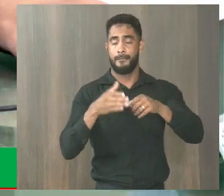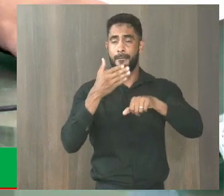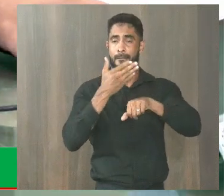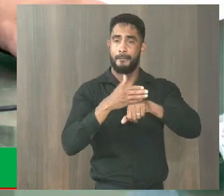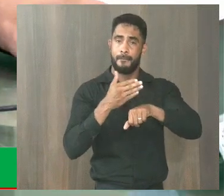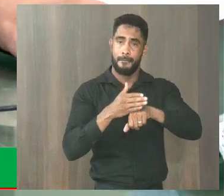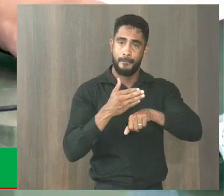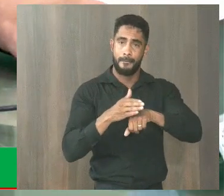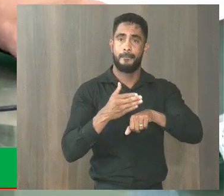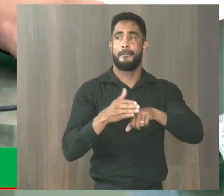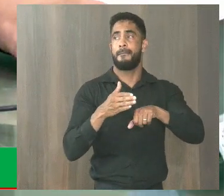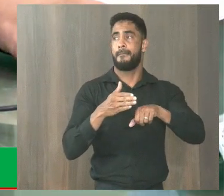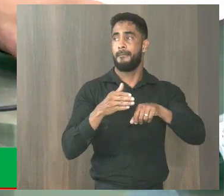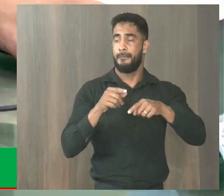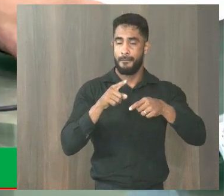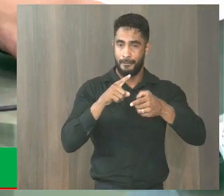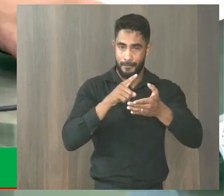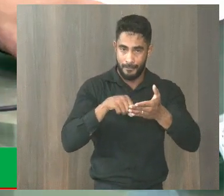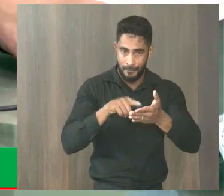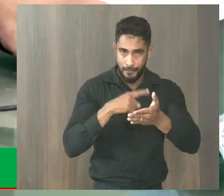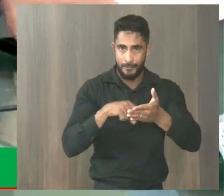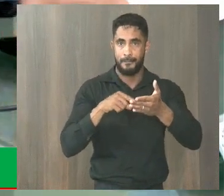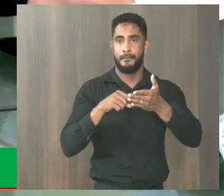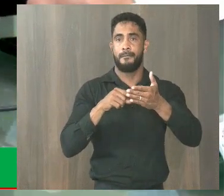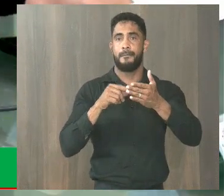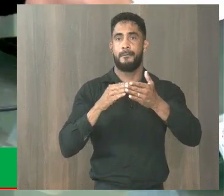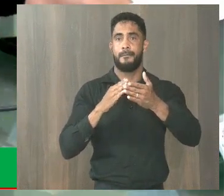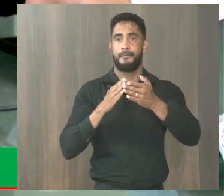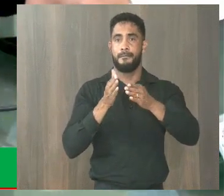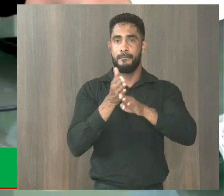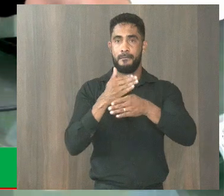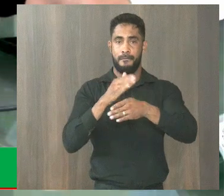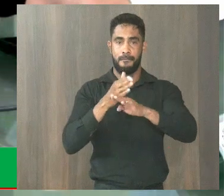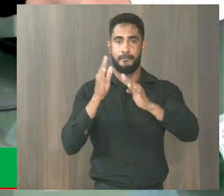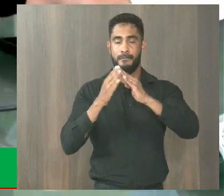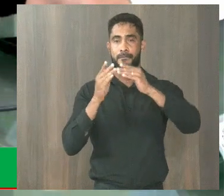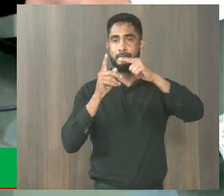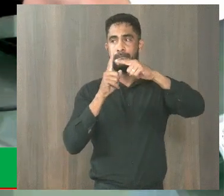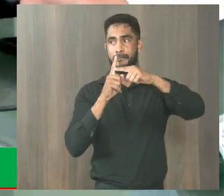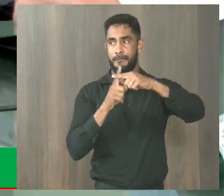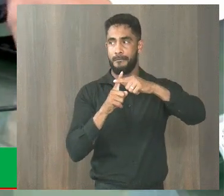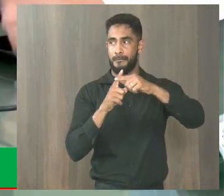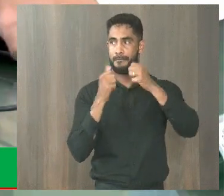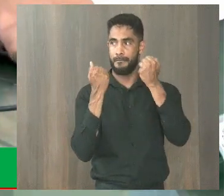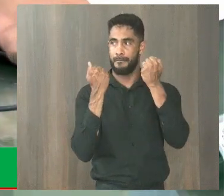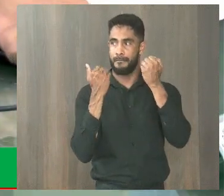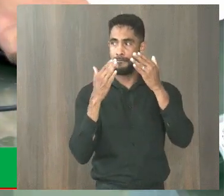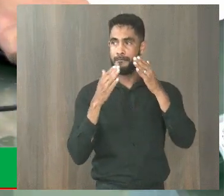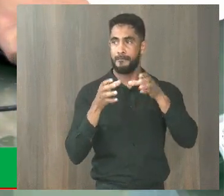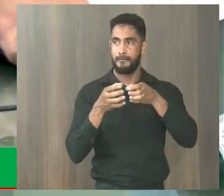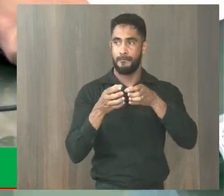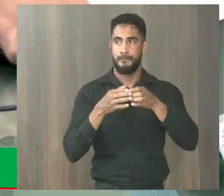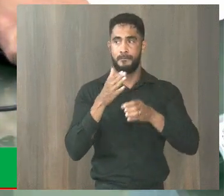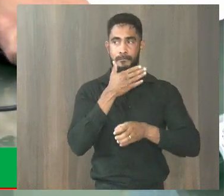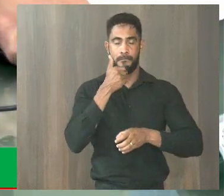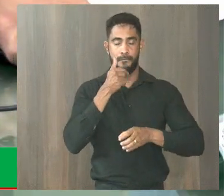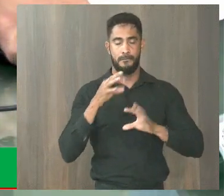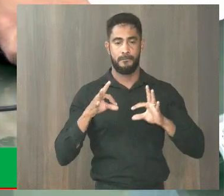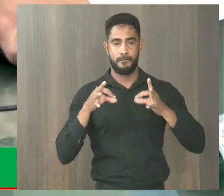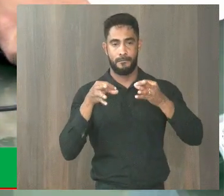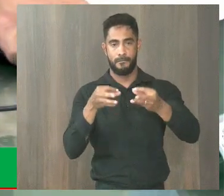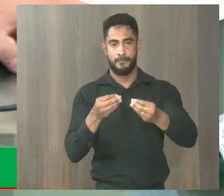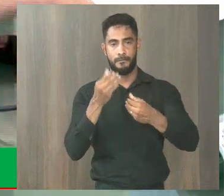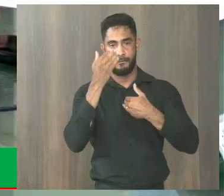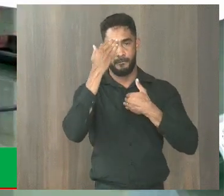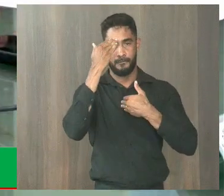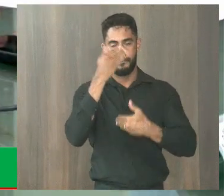de leilões para estar construindo a igreja. Então, dessa forma, esse casal está de parabéns por estar, né, querendo uma comunidade melhor para todos. Obrigado, presidente.